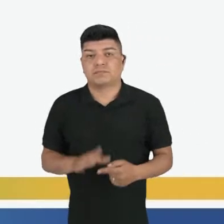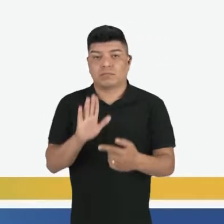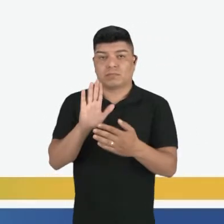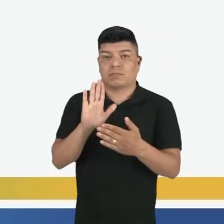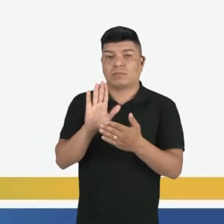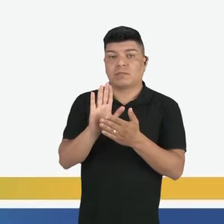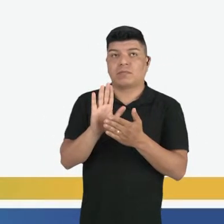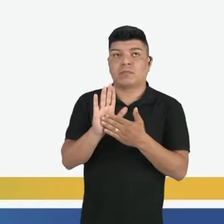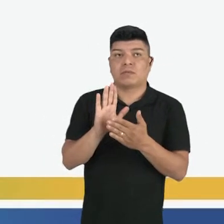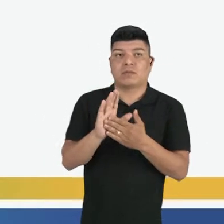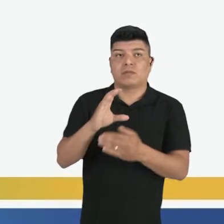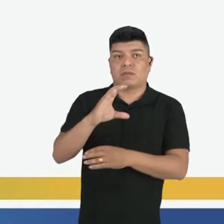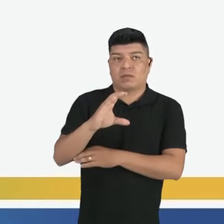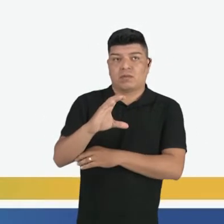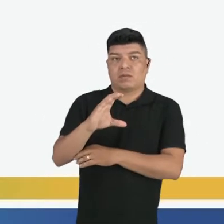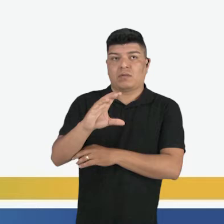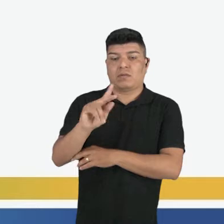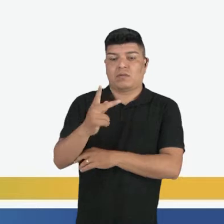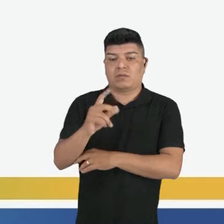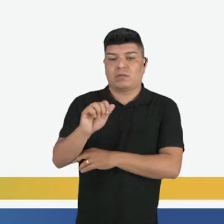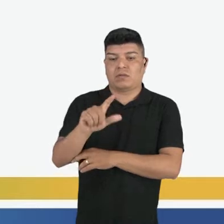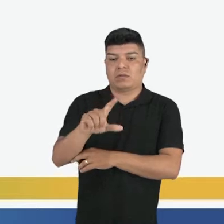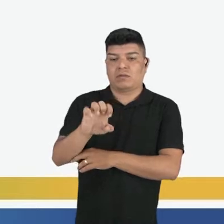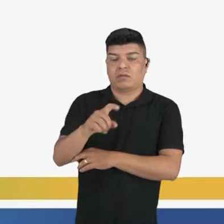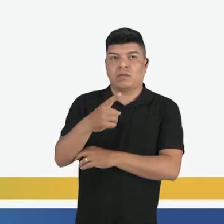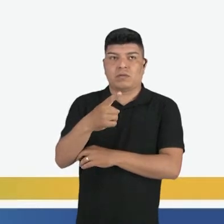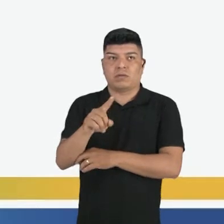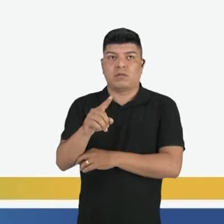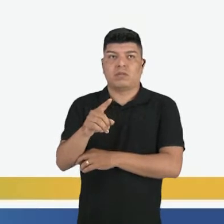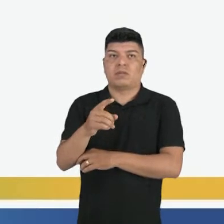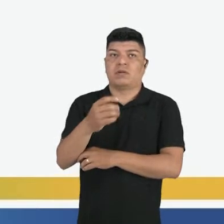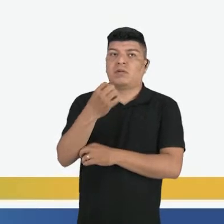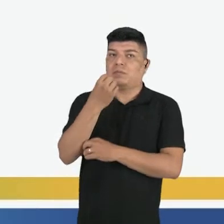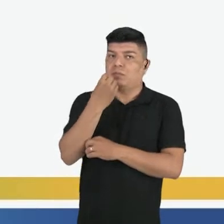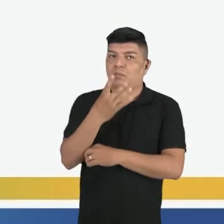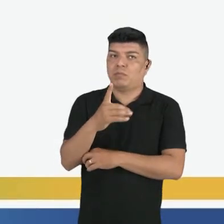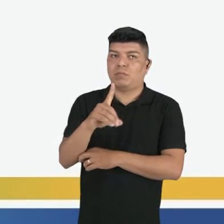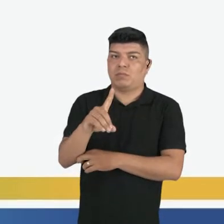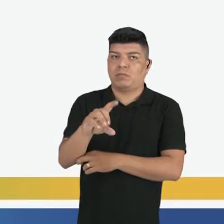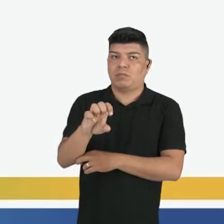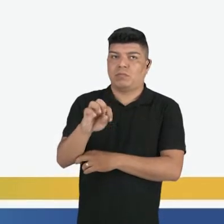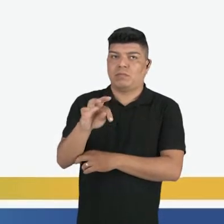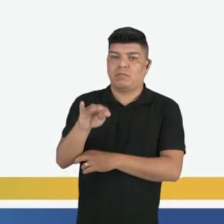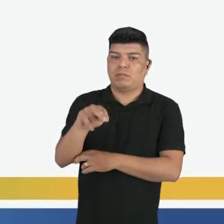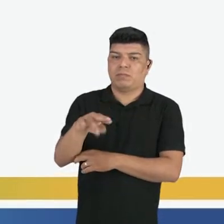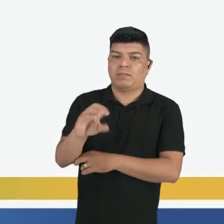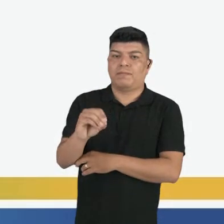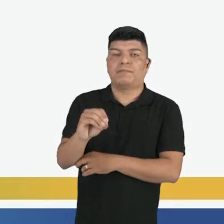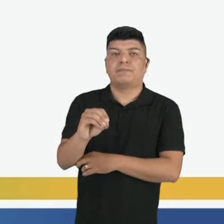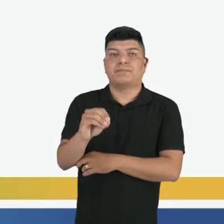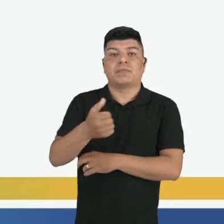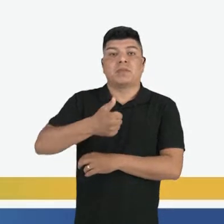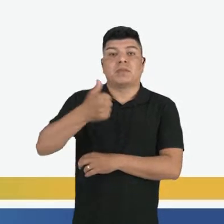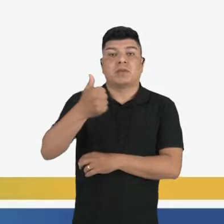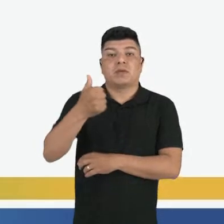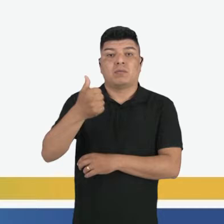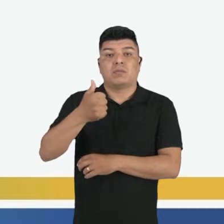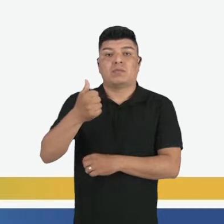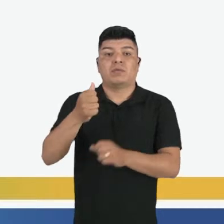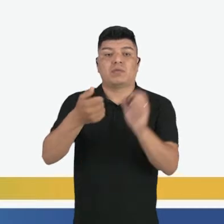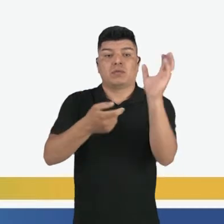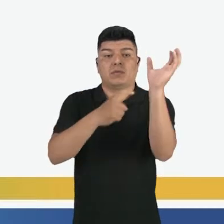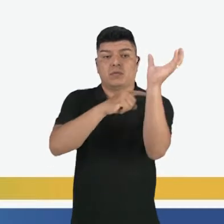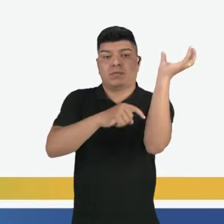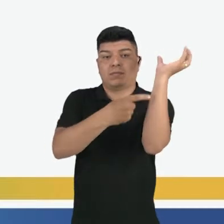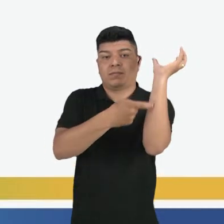destaque aí para o chalé do Seringal Bom Destino, aqui no Acre. Nos tempos áureos do primeiro ciclo da borracha, se